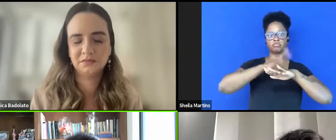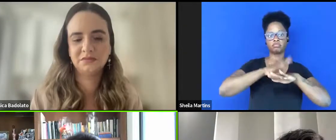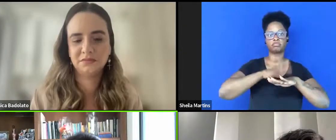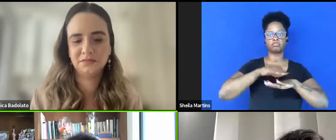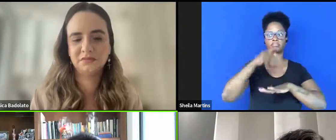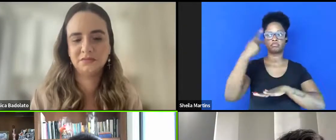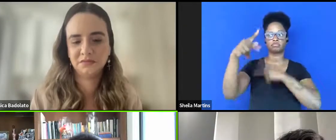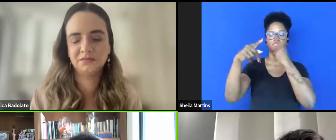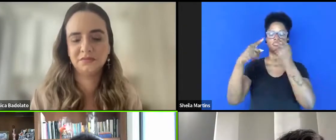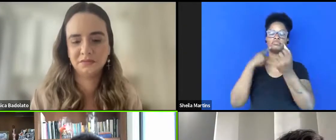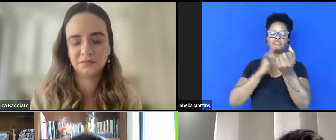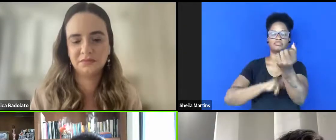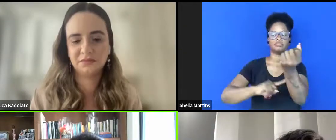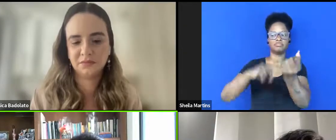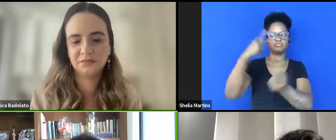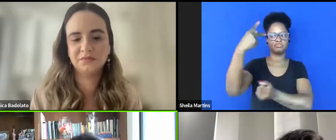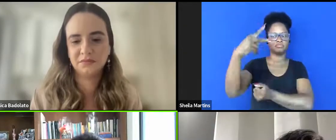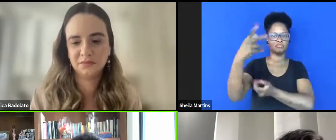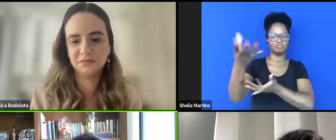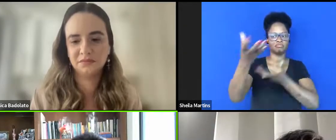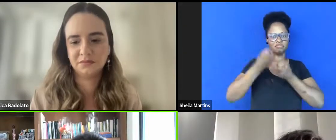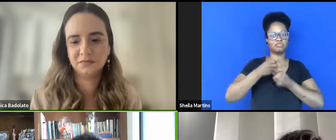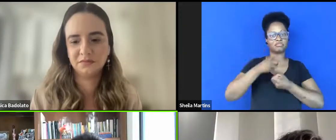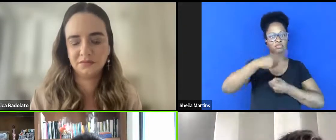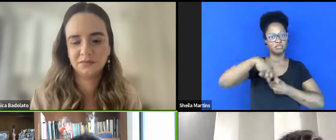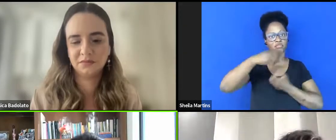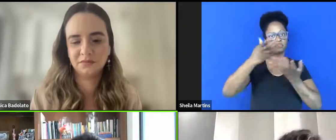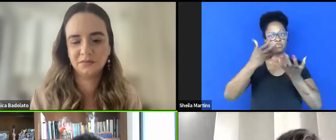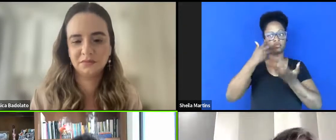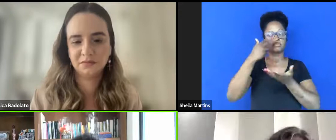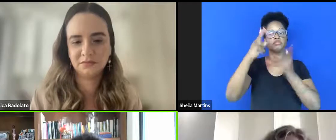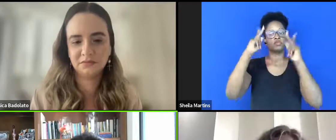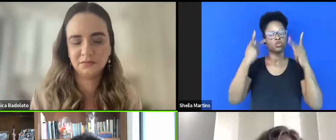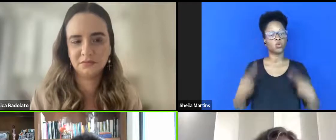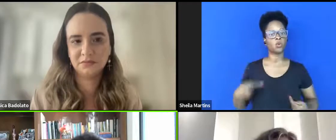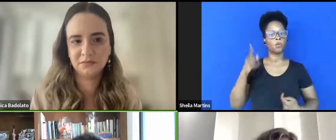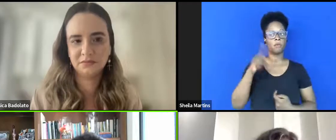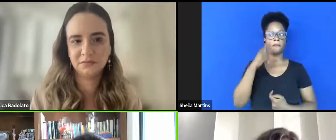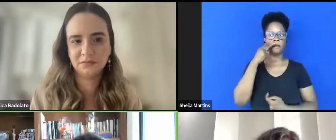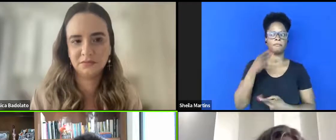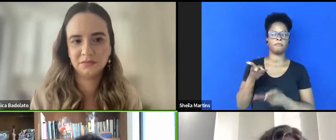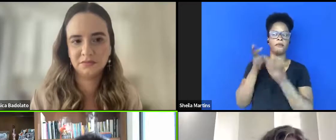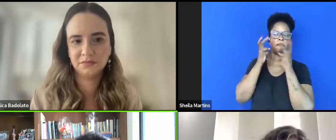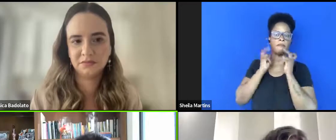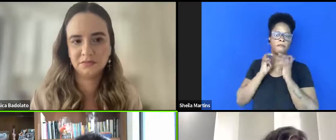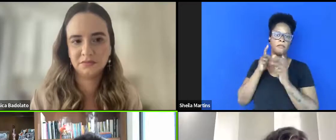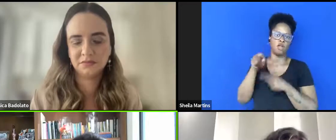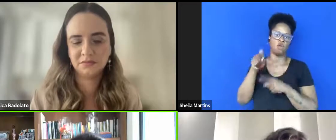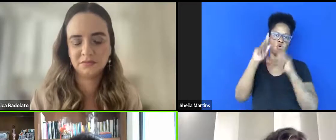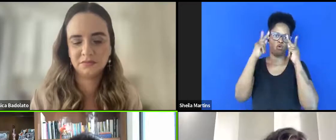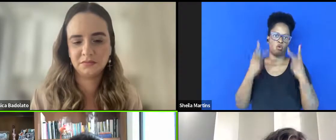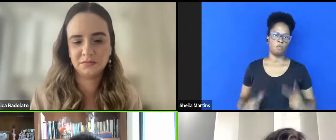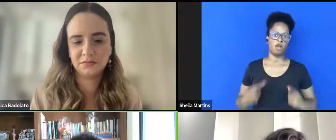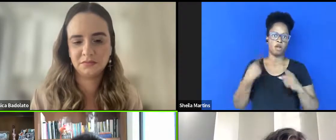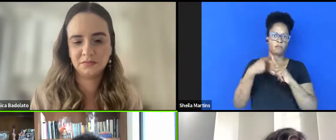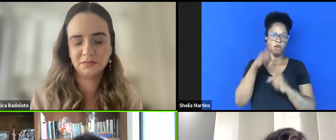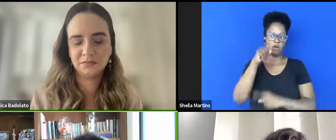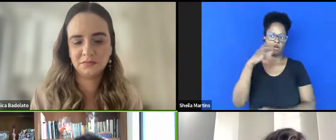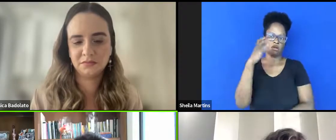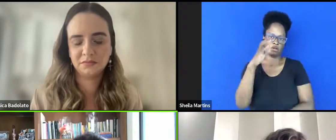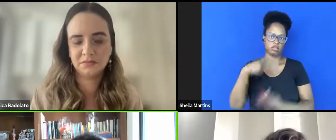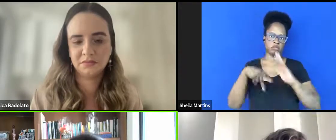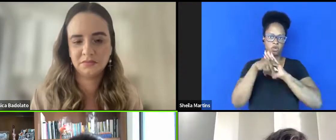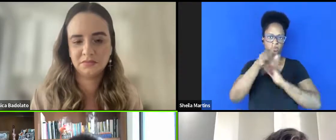né? Então, a gente fez questão desse lado humano, desse retorno, né, do todo aspecto científico que a